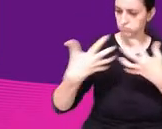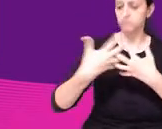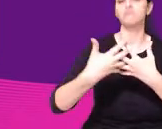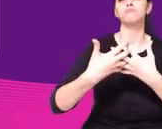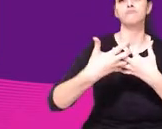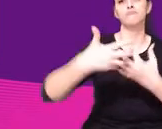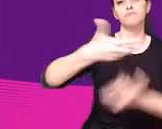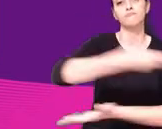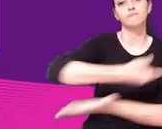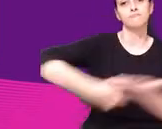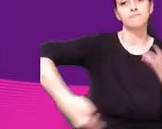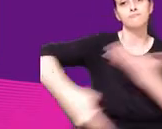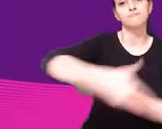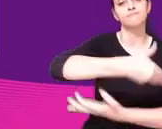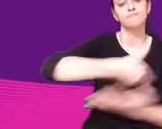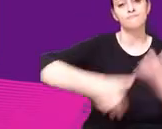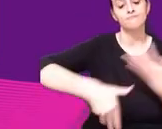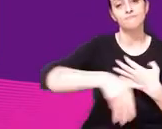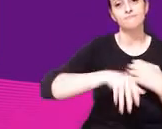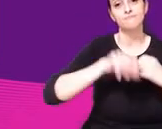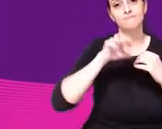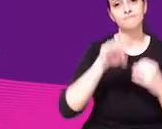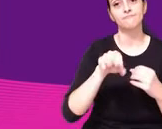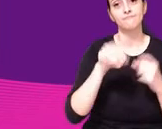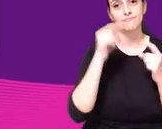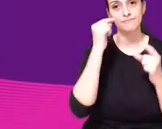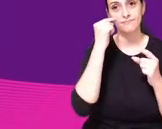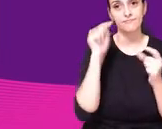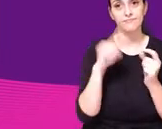engajadas no que a nossa